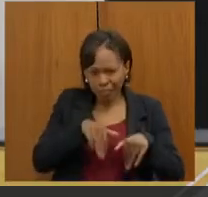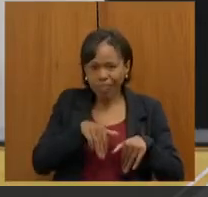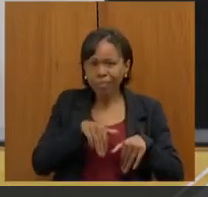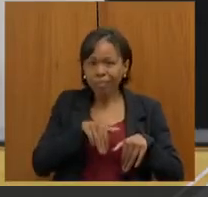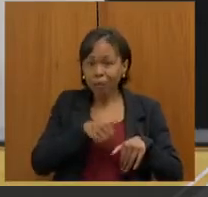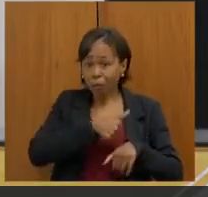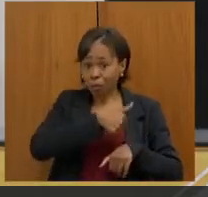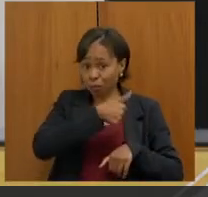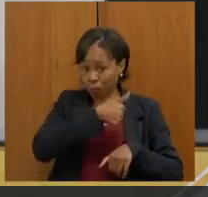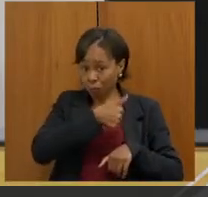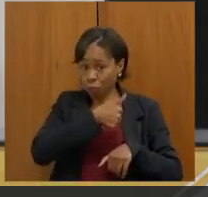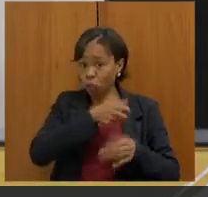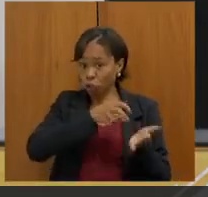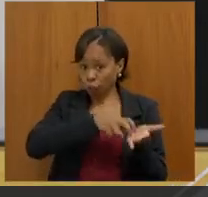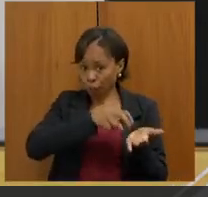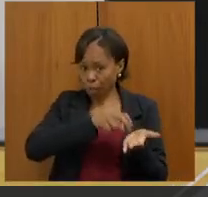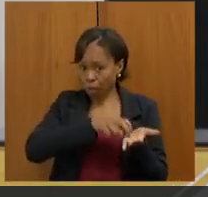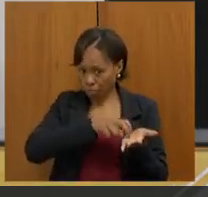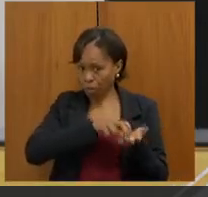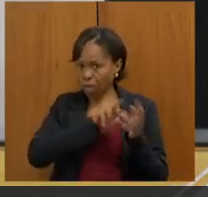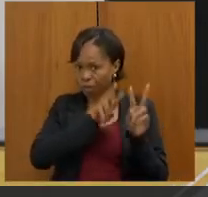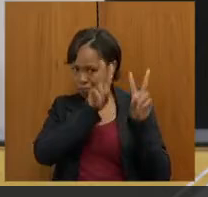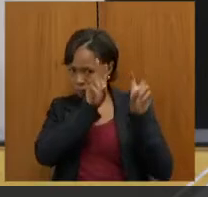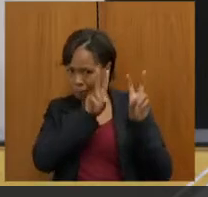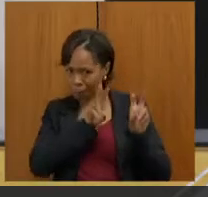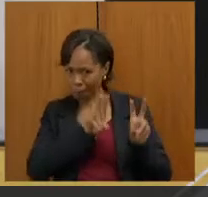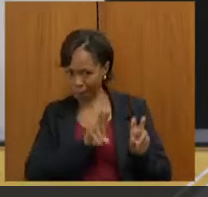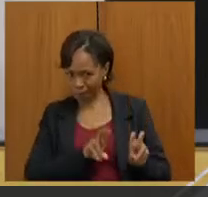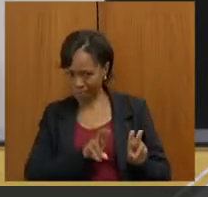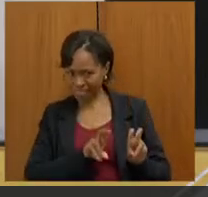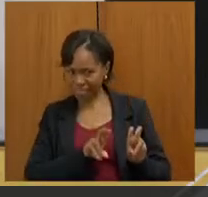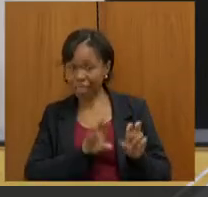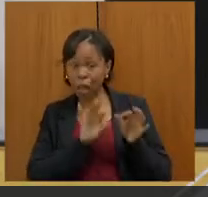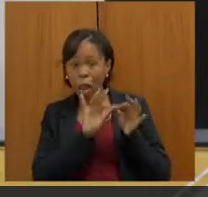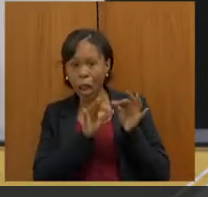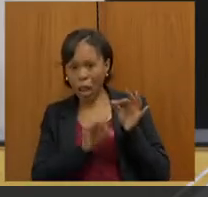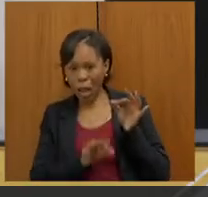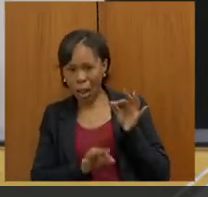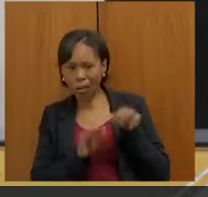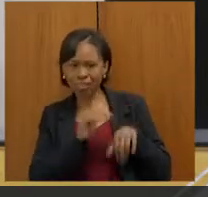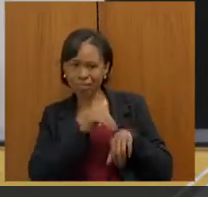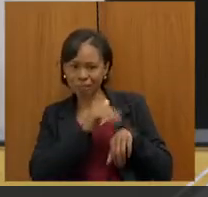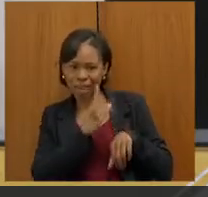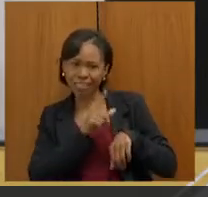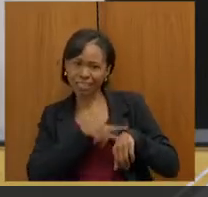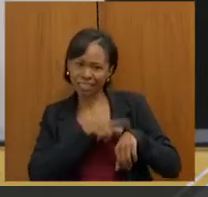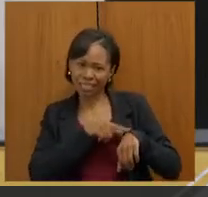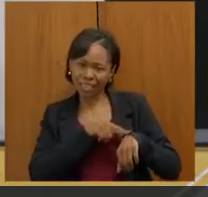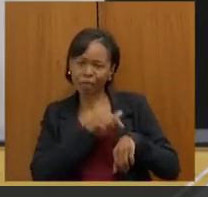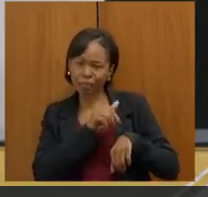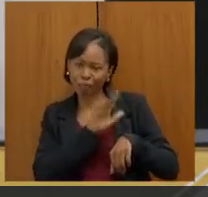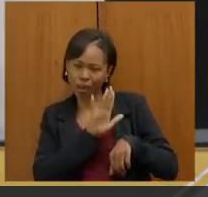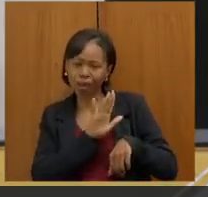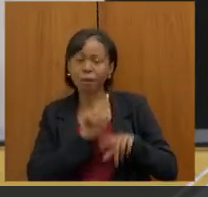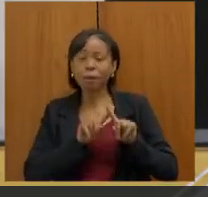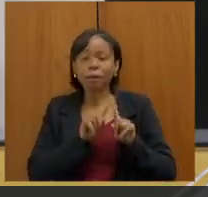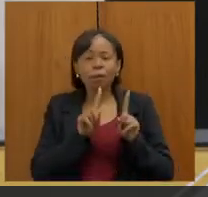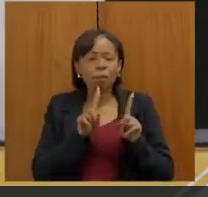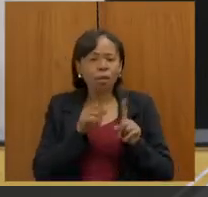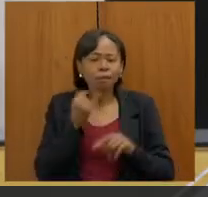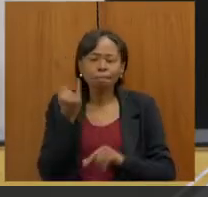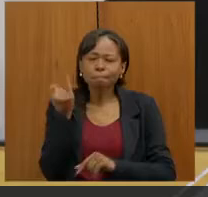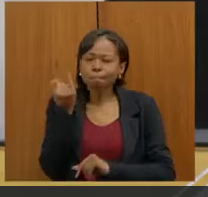painel do dia na parte da manhã estendemos um pouquinho programação Mas de fato foi muito